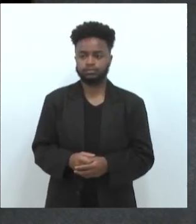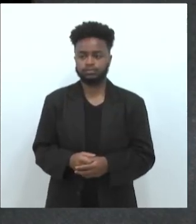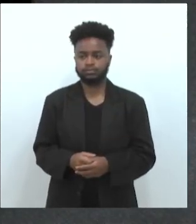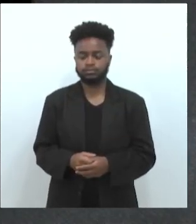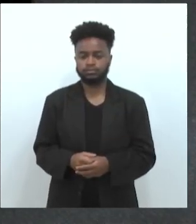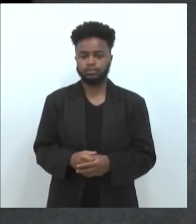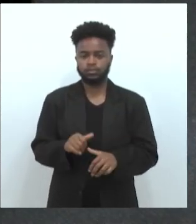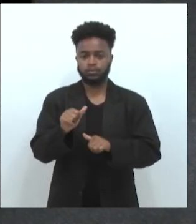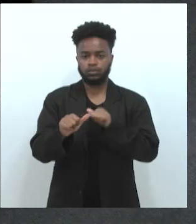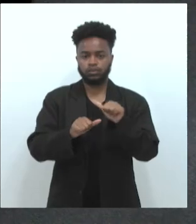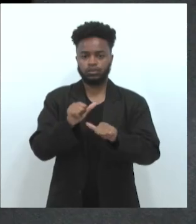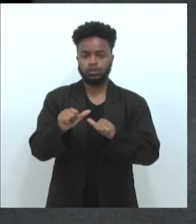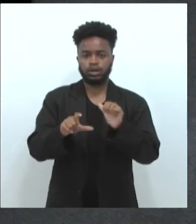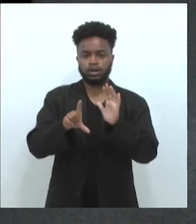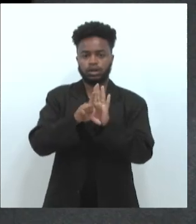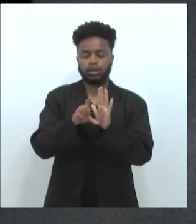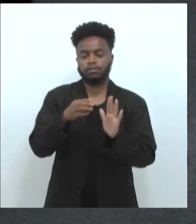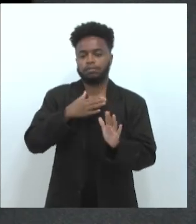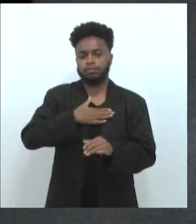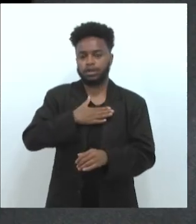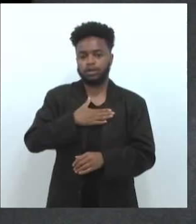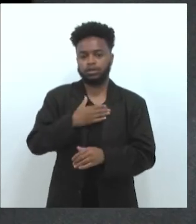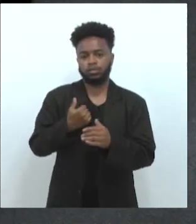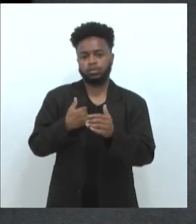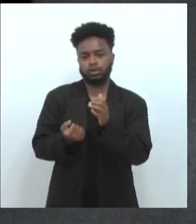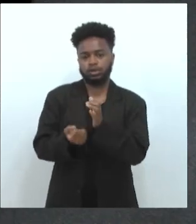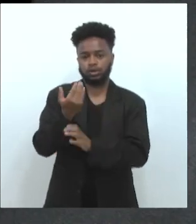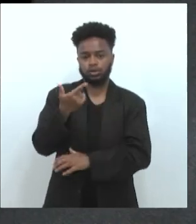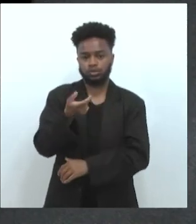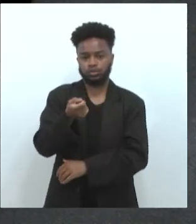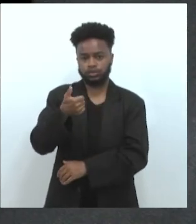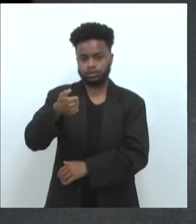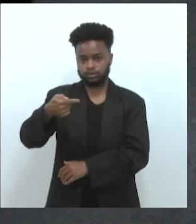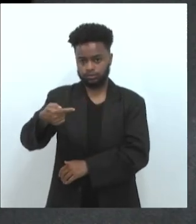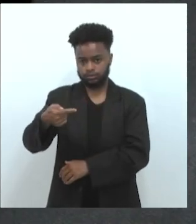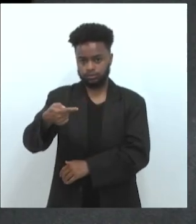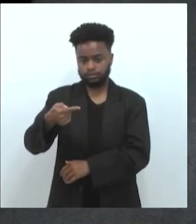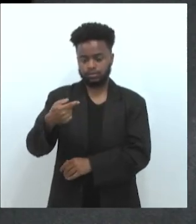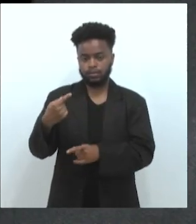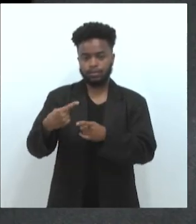é minha mesmo, de 2017, que determina